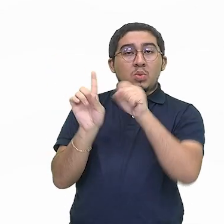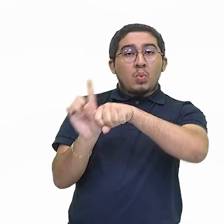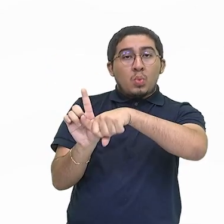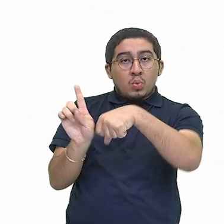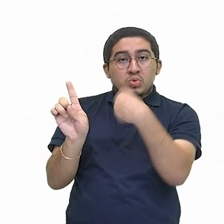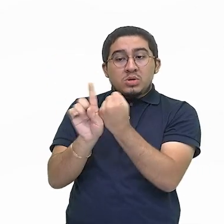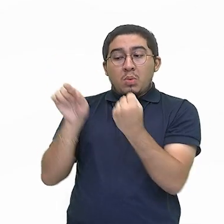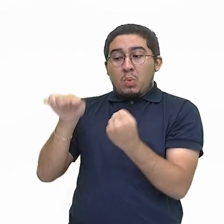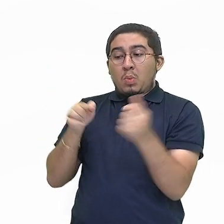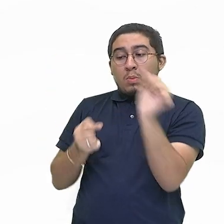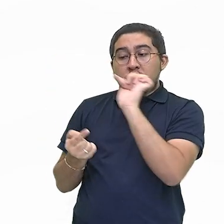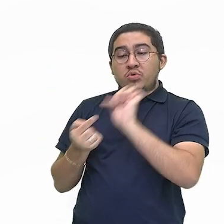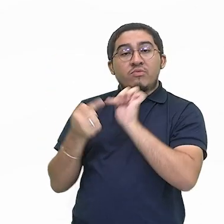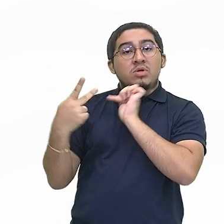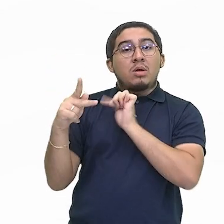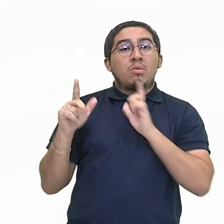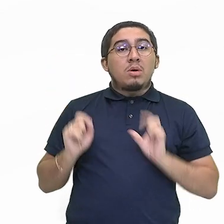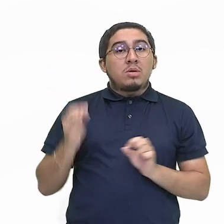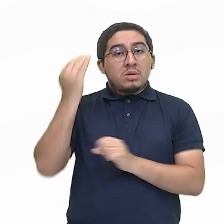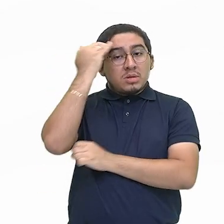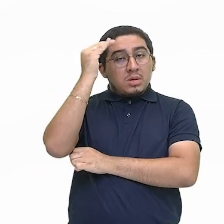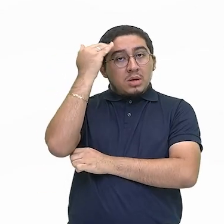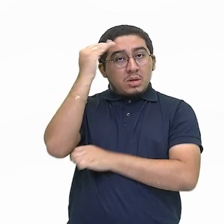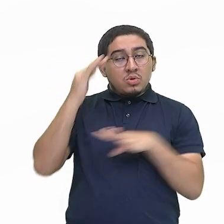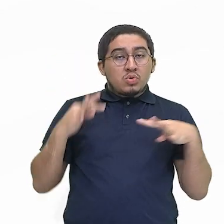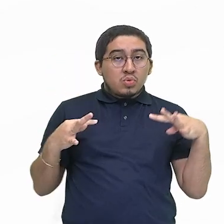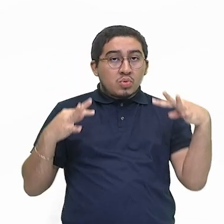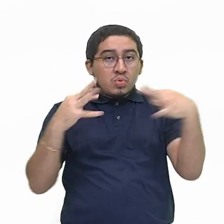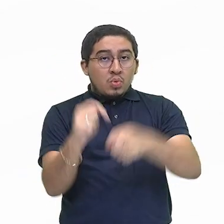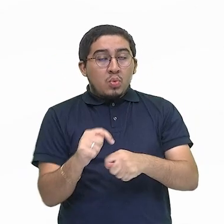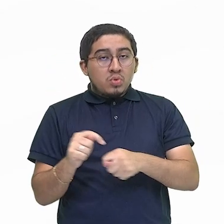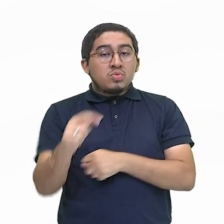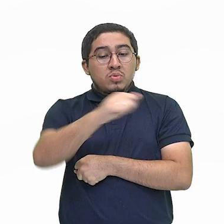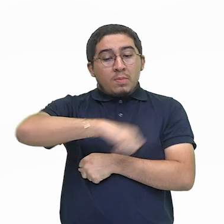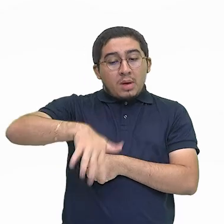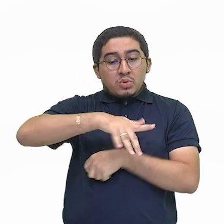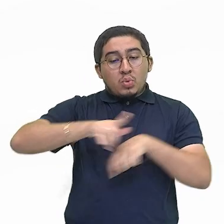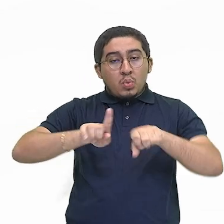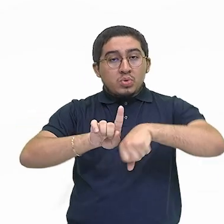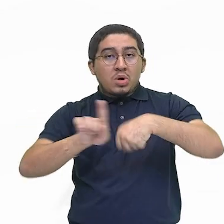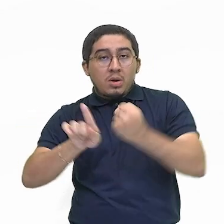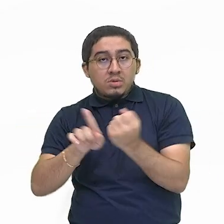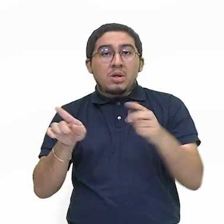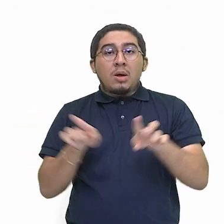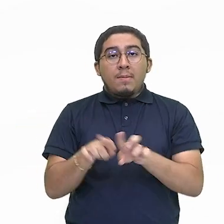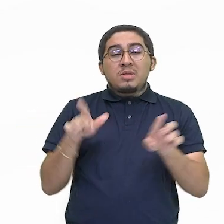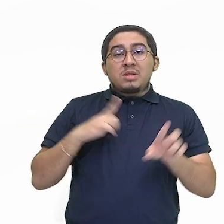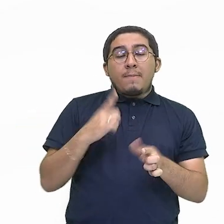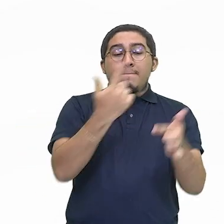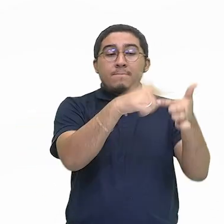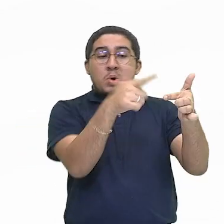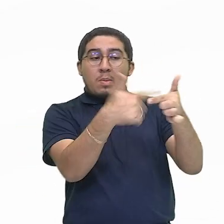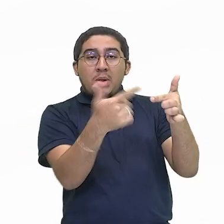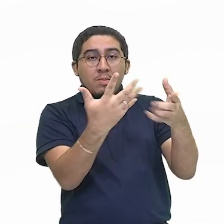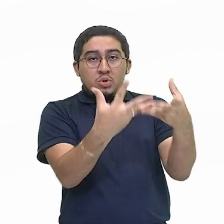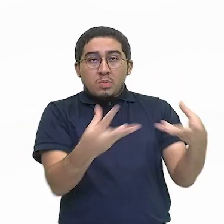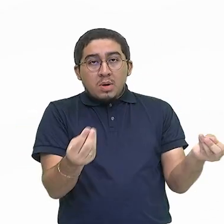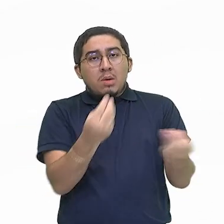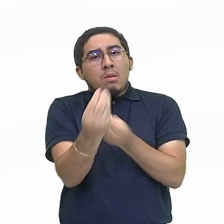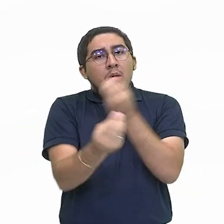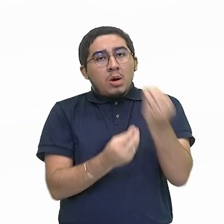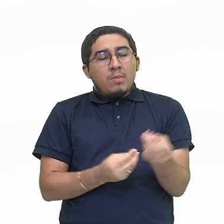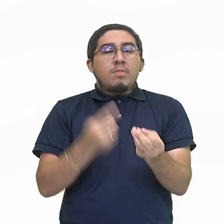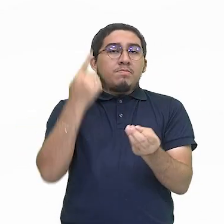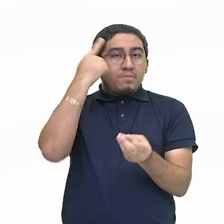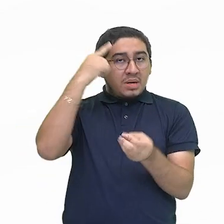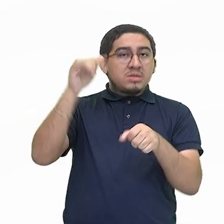objetivam compreender a realidade social e propor soluções para os inúmeros conflitos sociais da atualidade que estavam